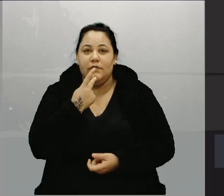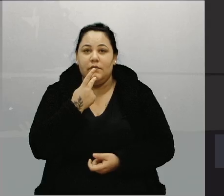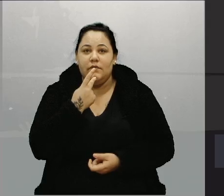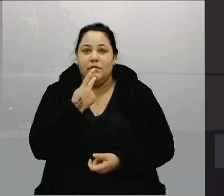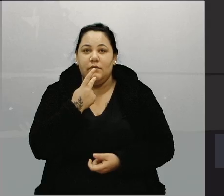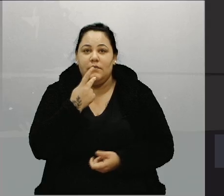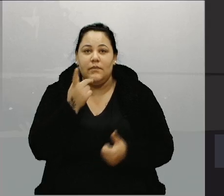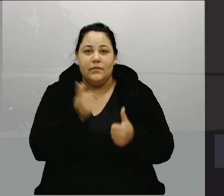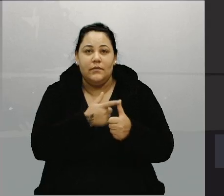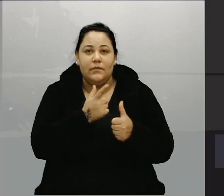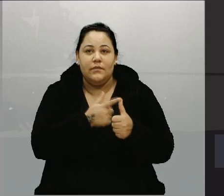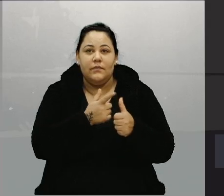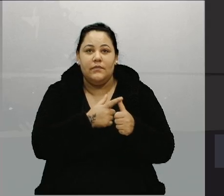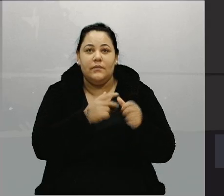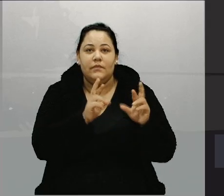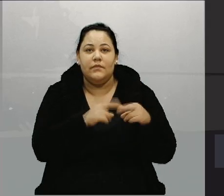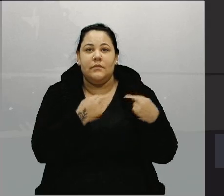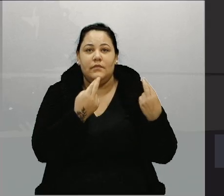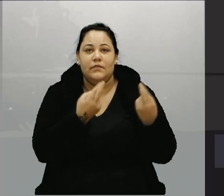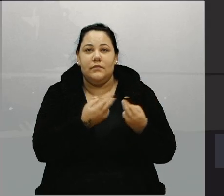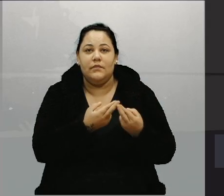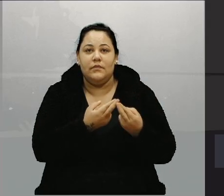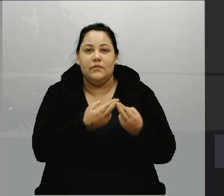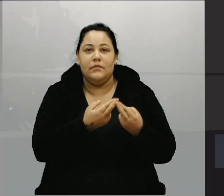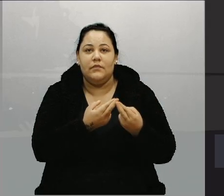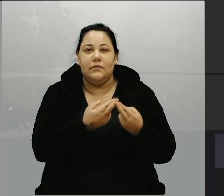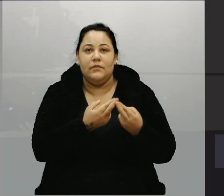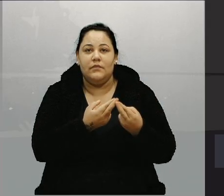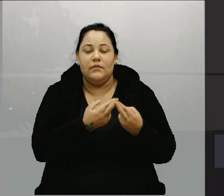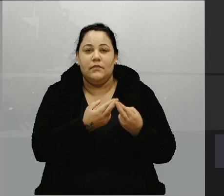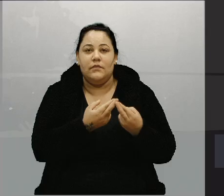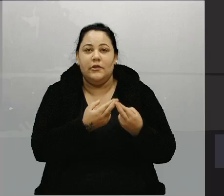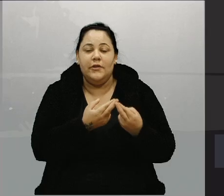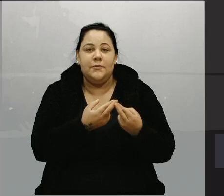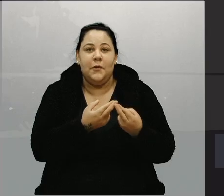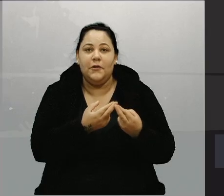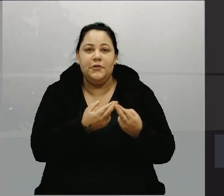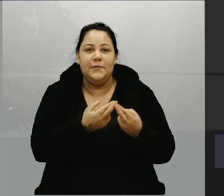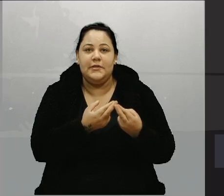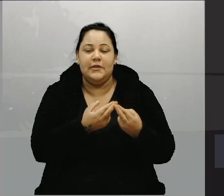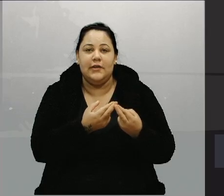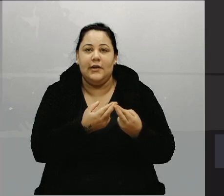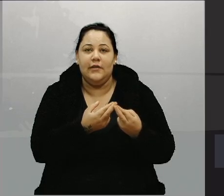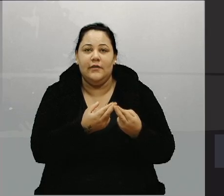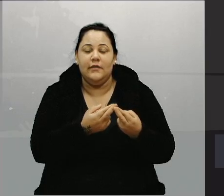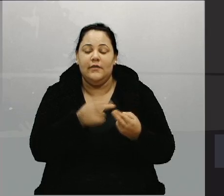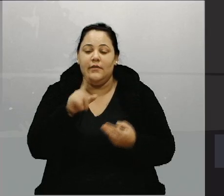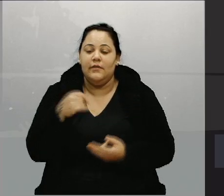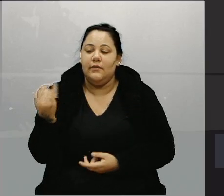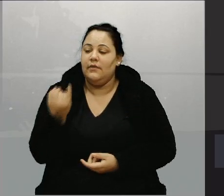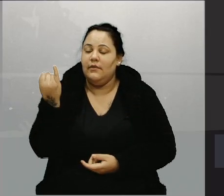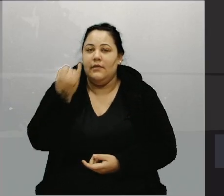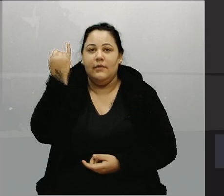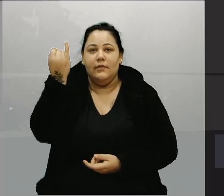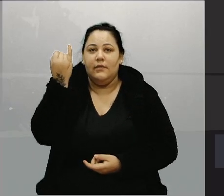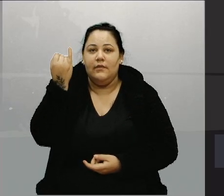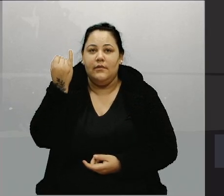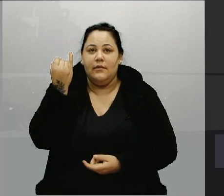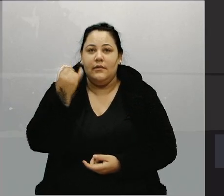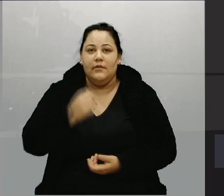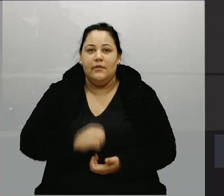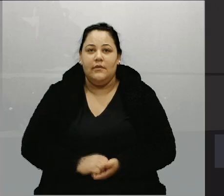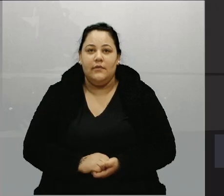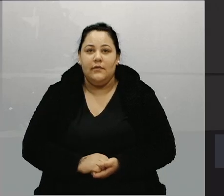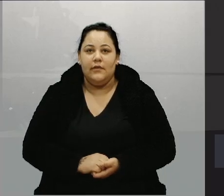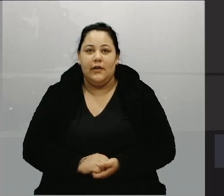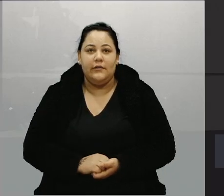lá, que era, olha, perder tempo essa reunião, porque eu dizia, gente, o interior é importante, mas é óbvio que é importante.